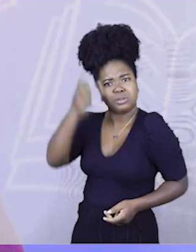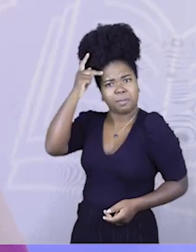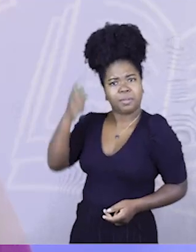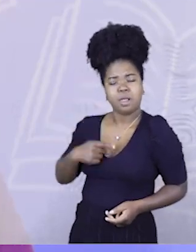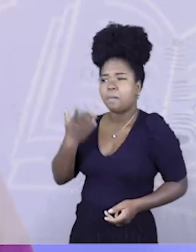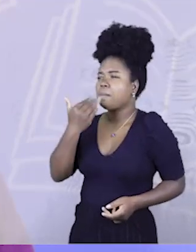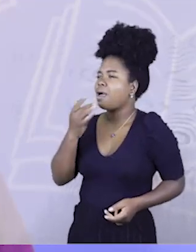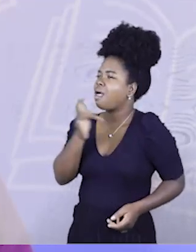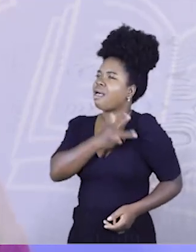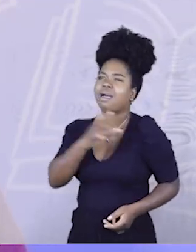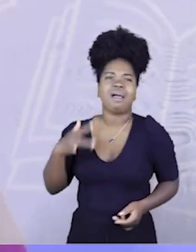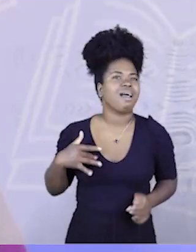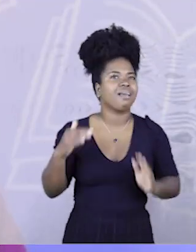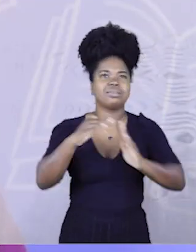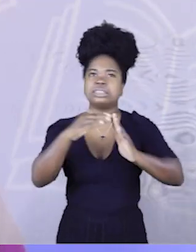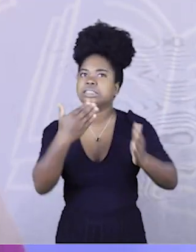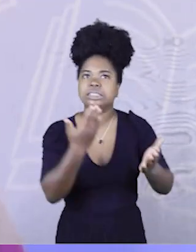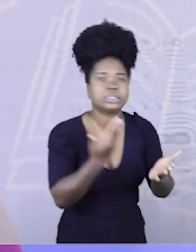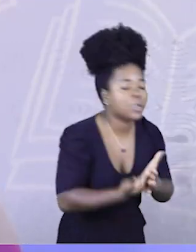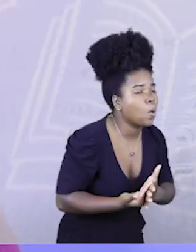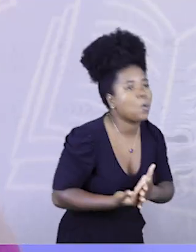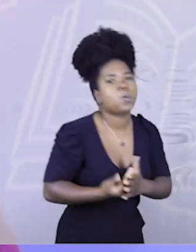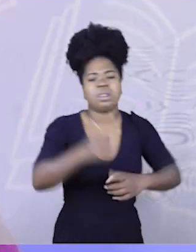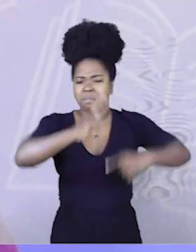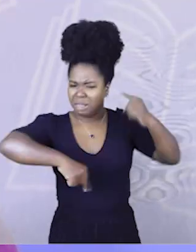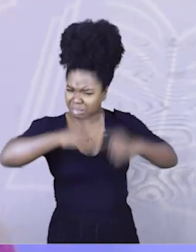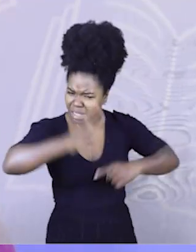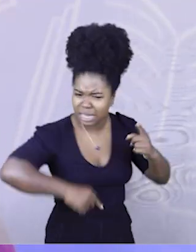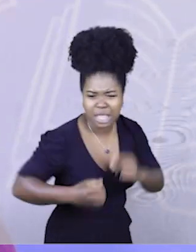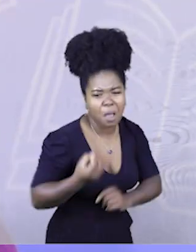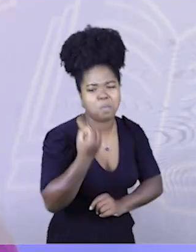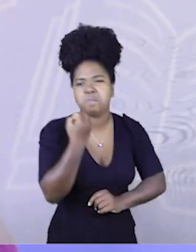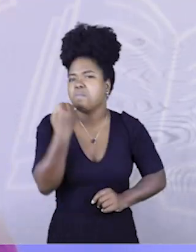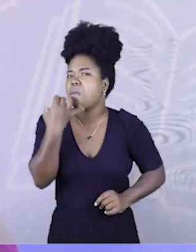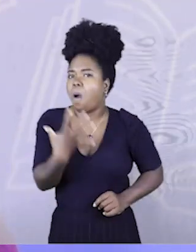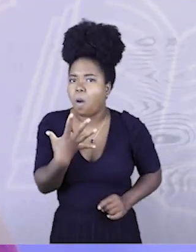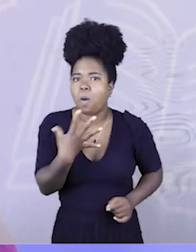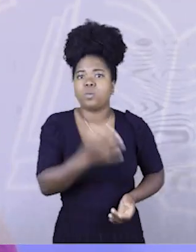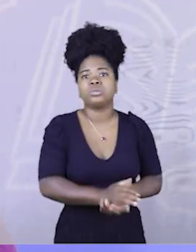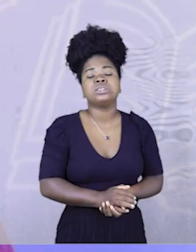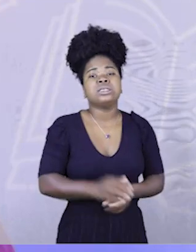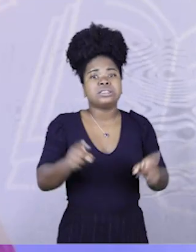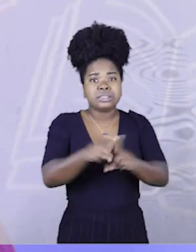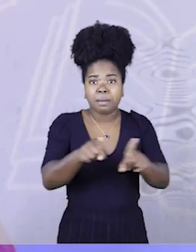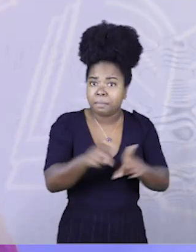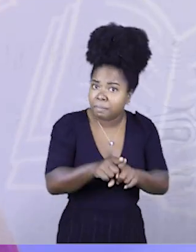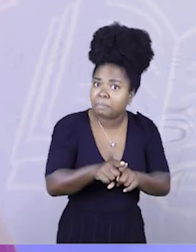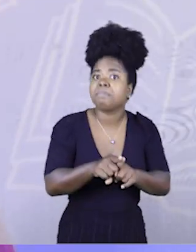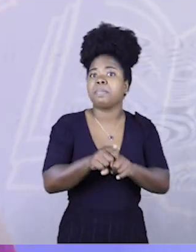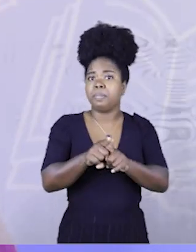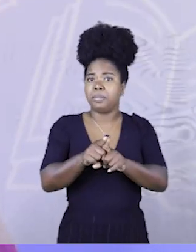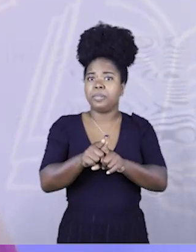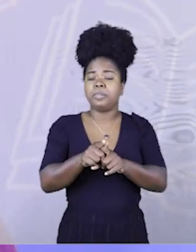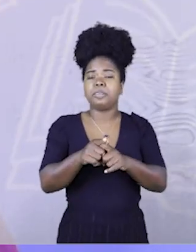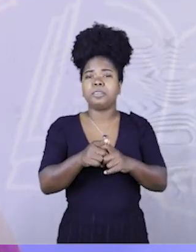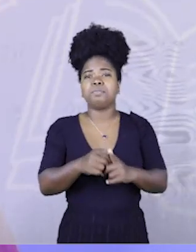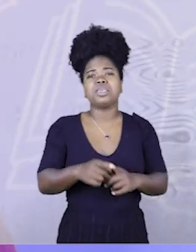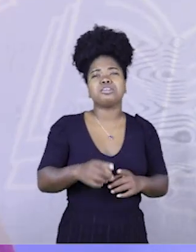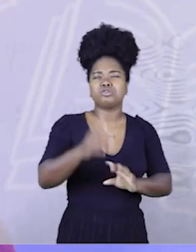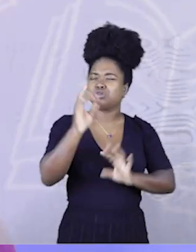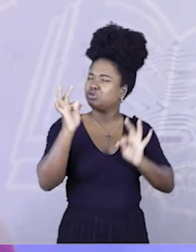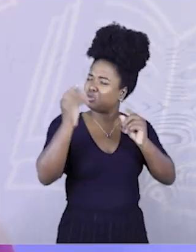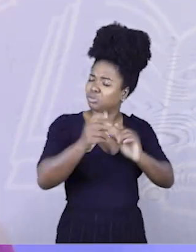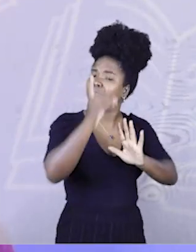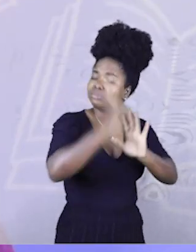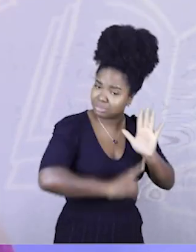direito a ter uma alimentação saudável na escola, a ter material didático, a conseguir se deslocar para estudar e